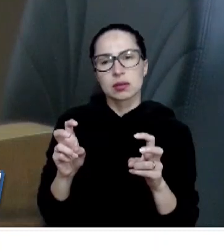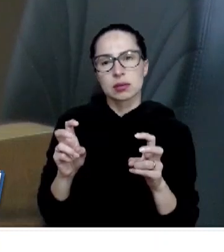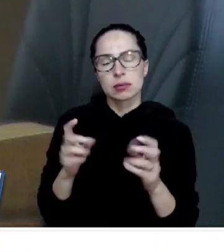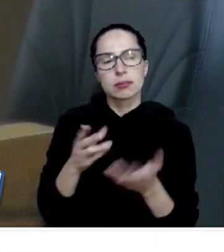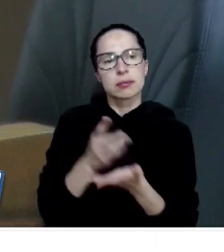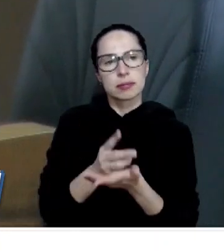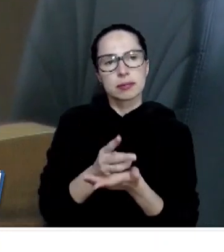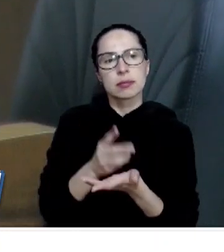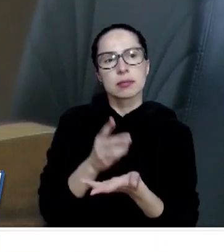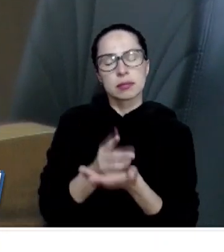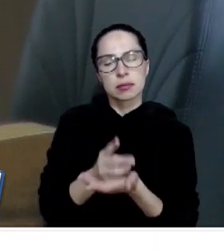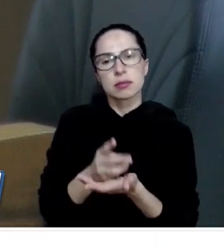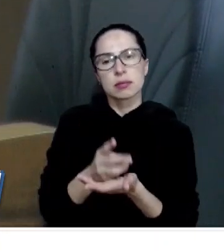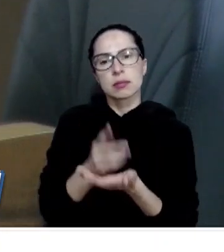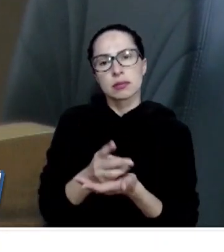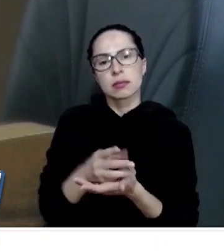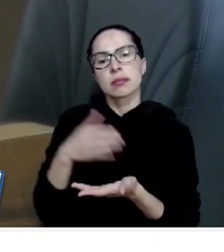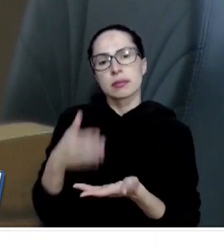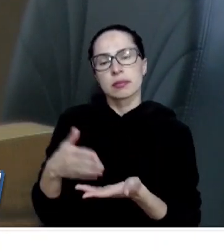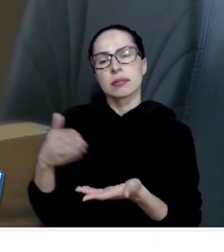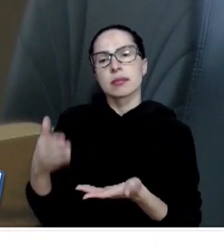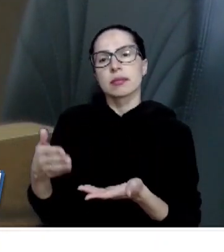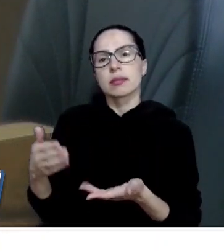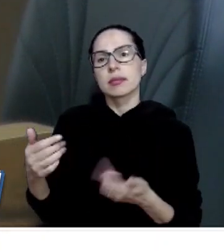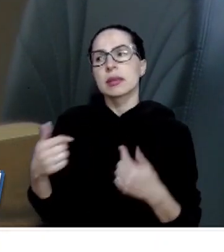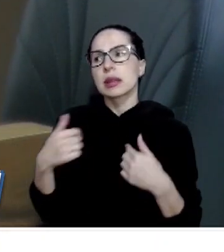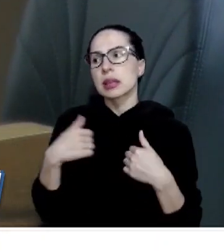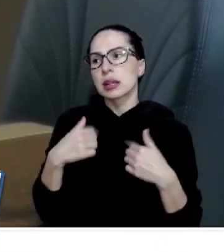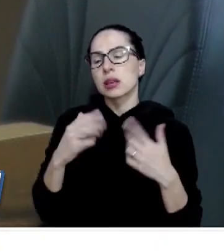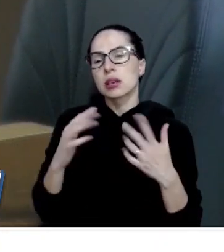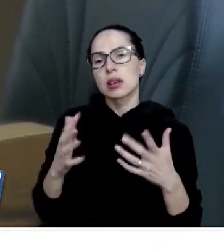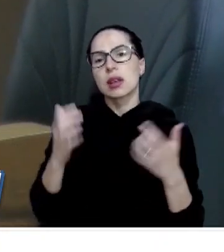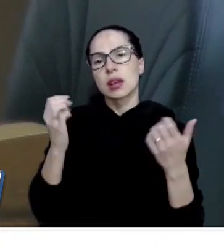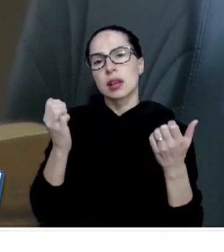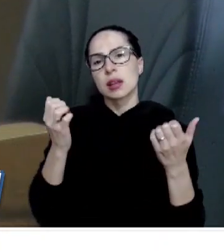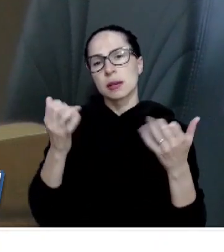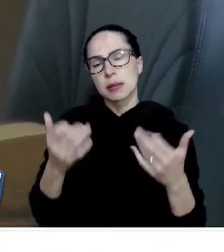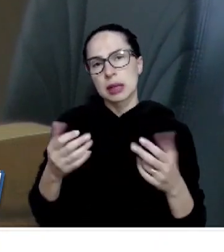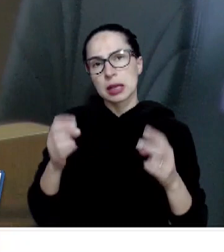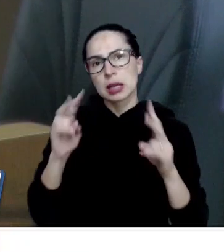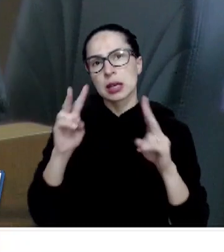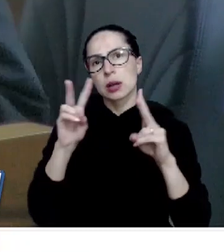recorrente. Eu tenho falado muito nessa questão